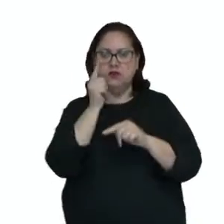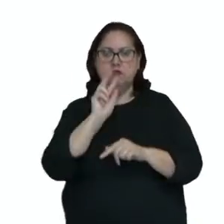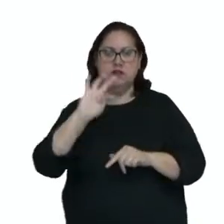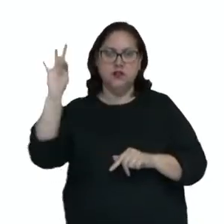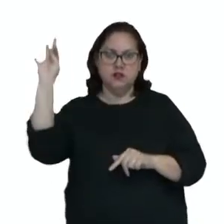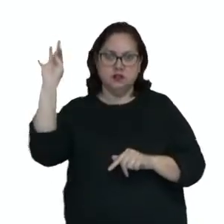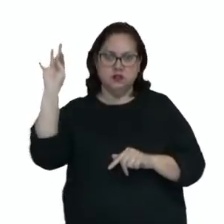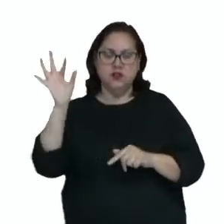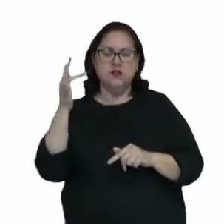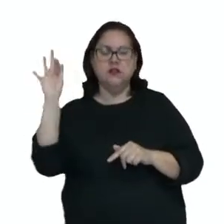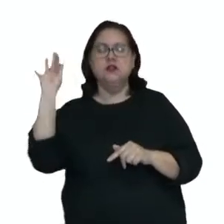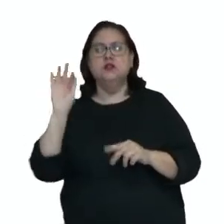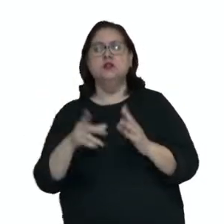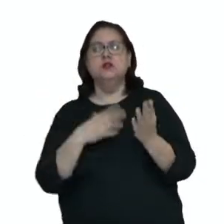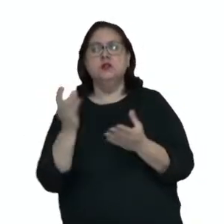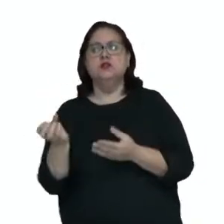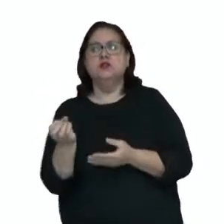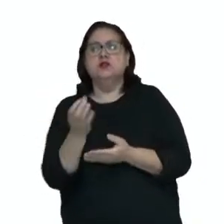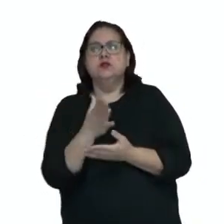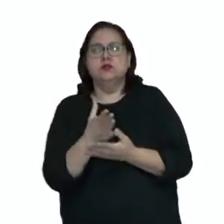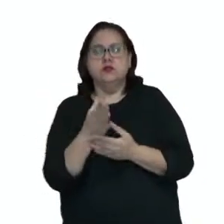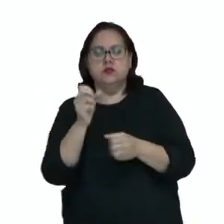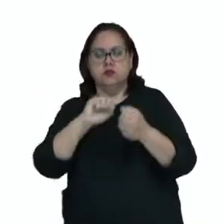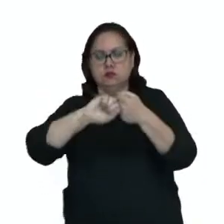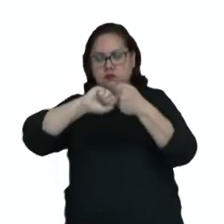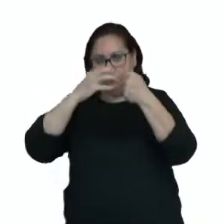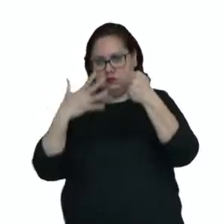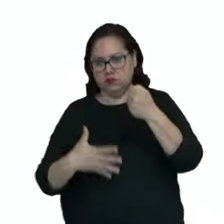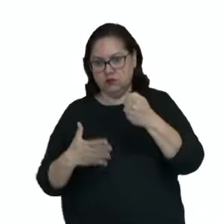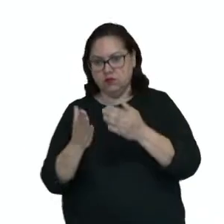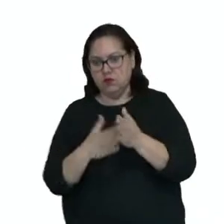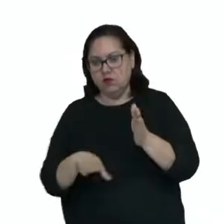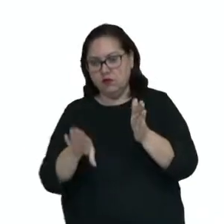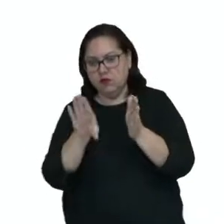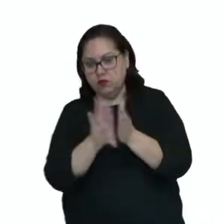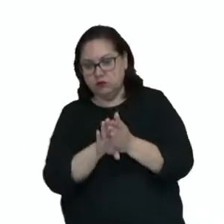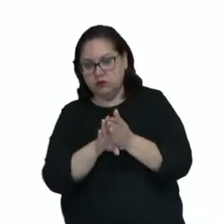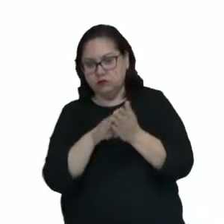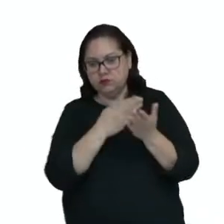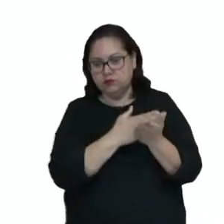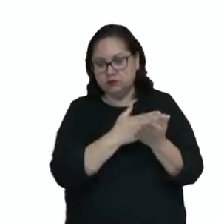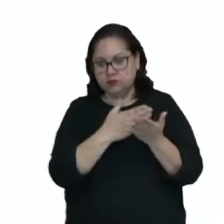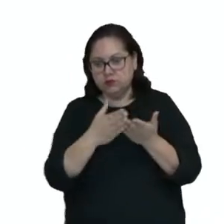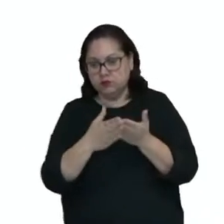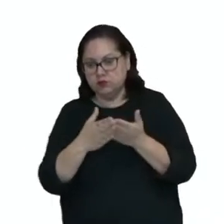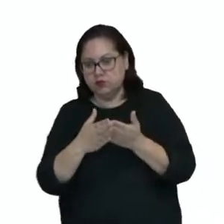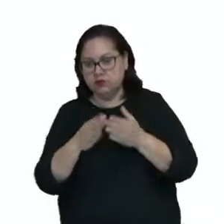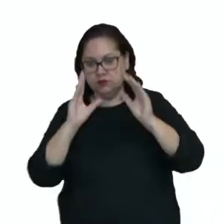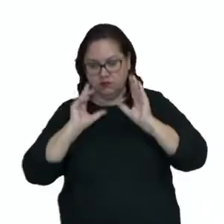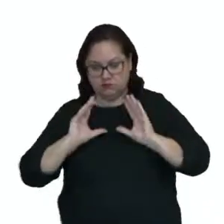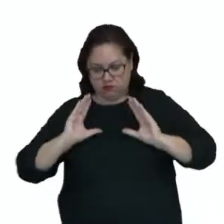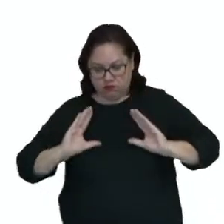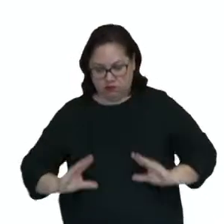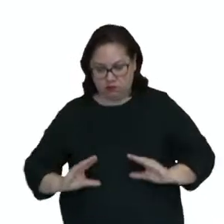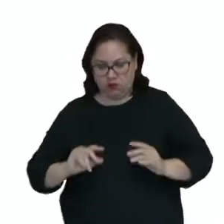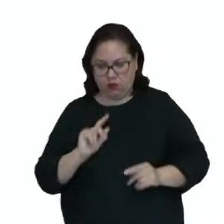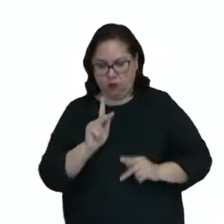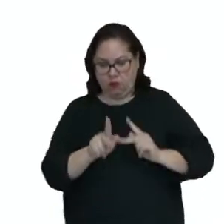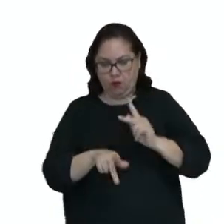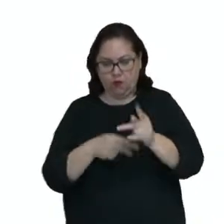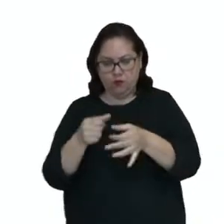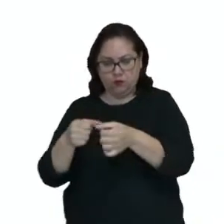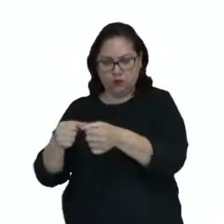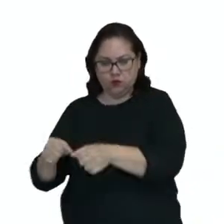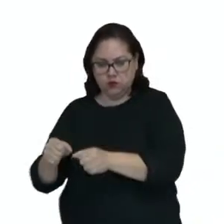Francesa. Com as novas democracias, recuperou-se os princípios da cidadania, onde o povo deixou de